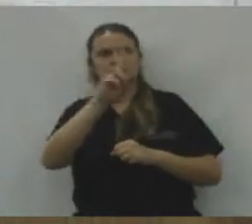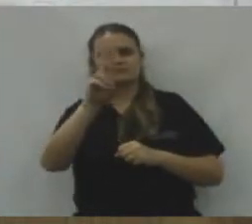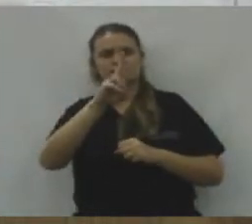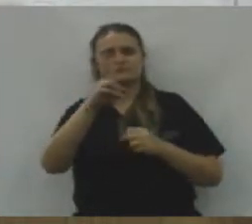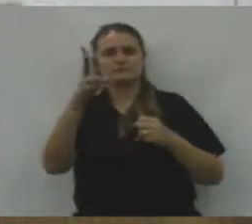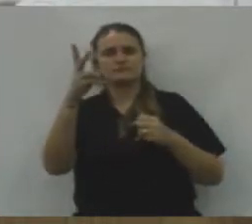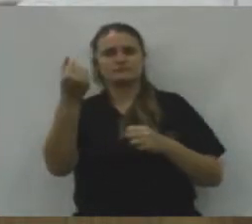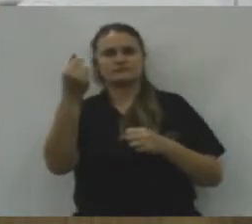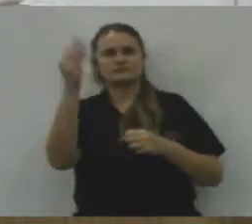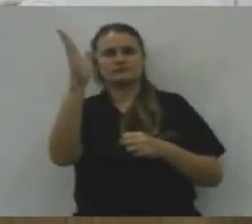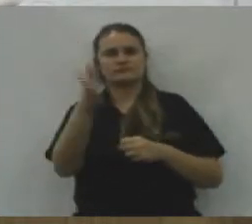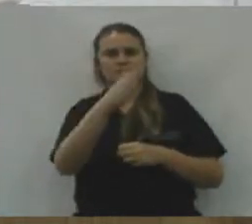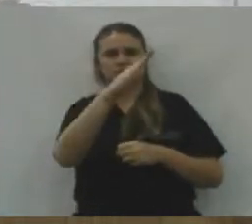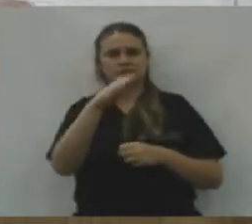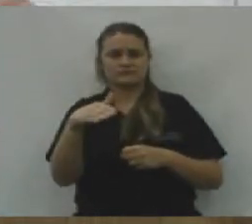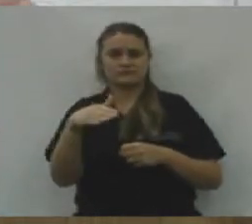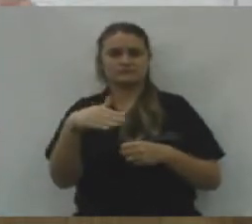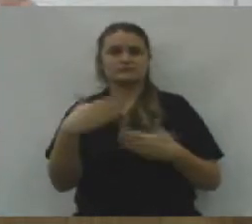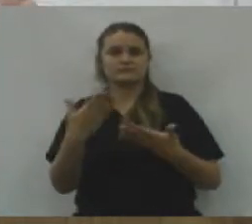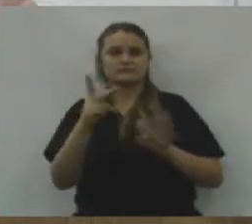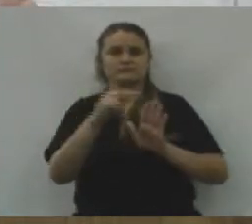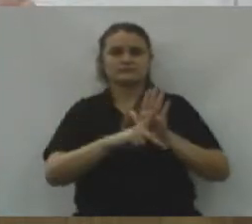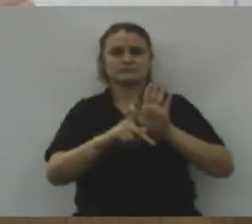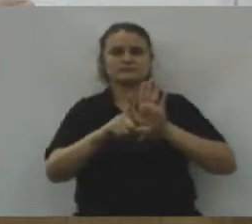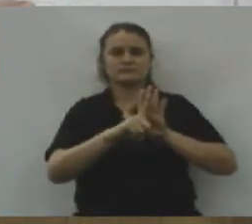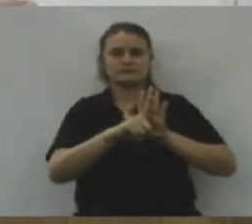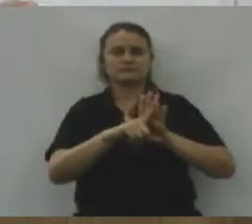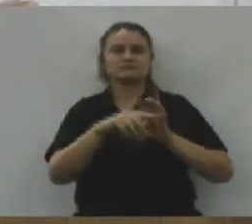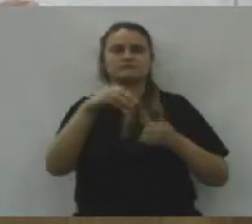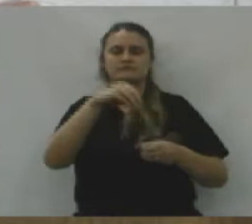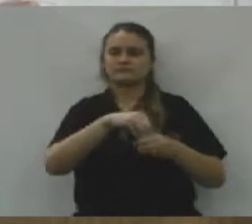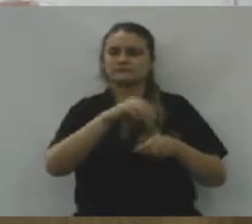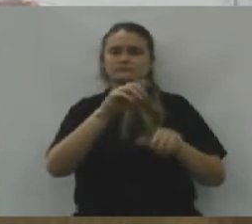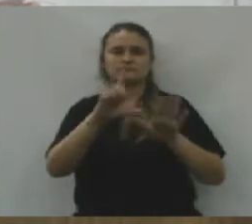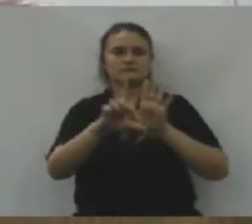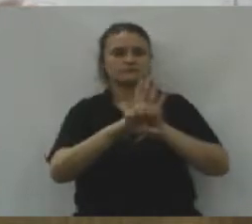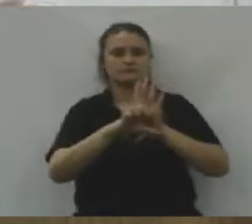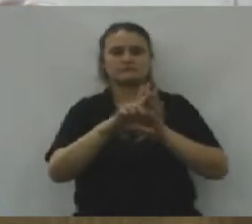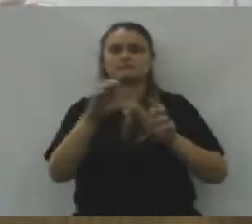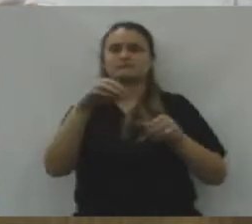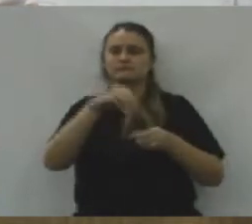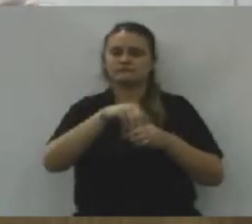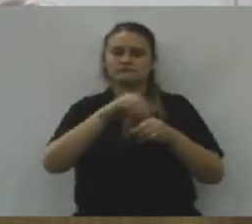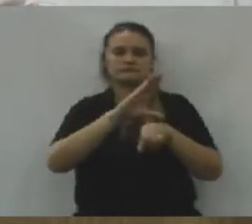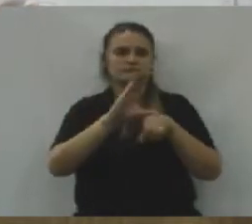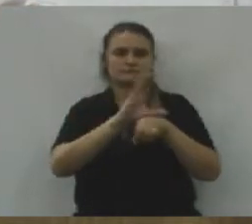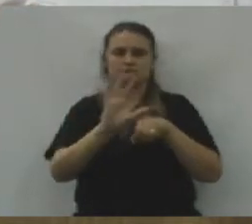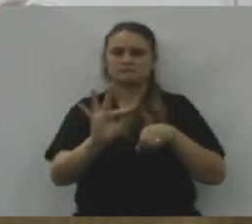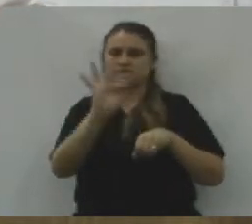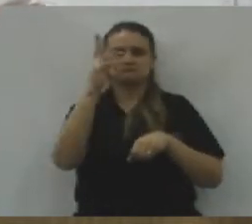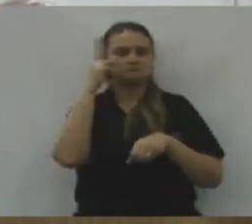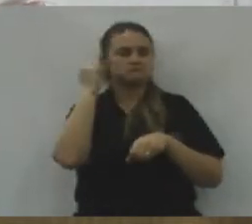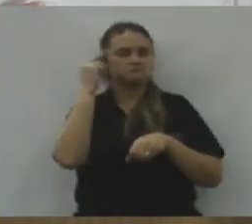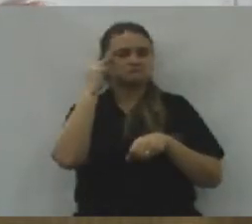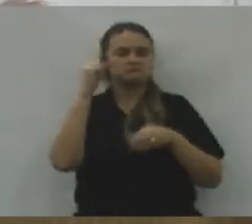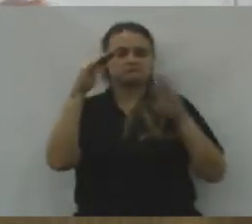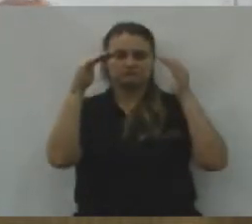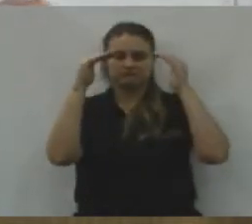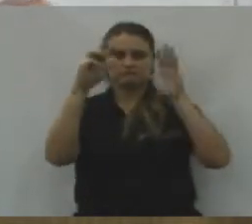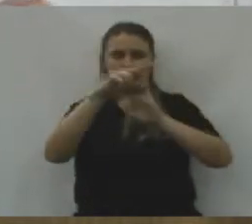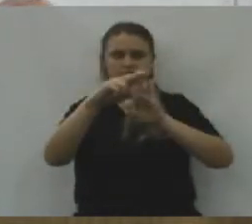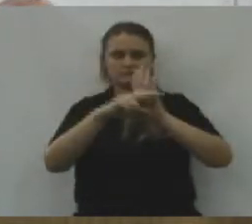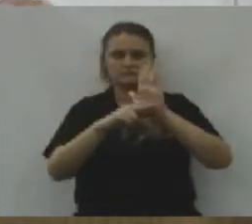provenientes de anulação, fundamentação, projeto de lei é legal e constitucional, devendo seguir os trâmites do regimento interno,